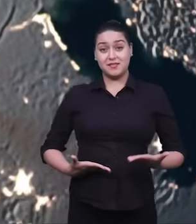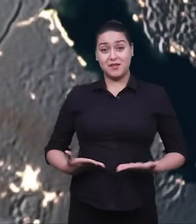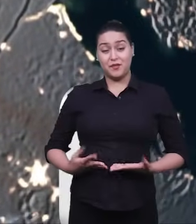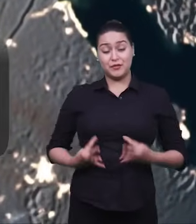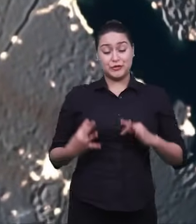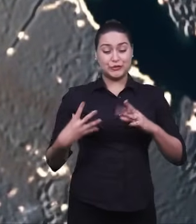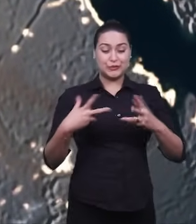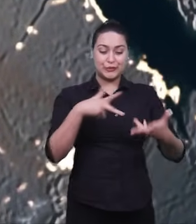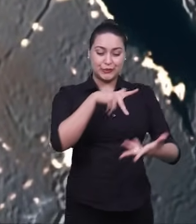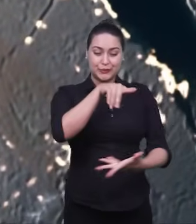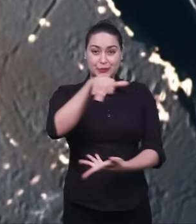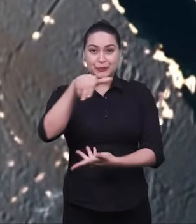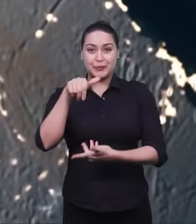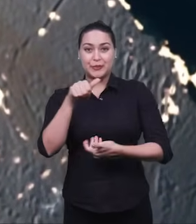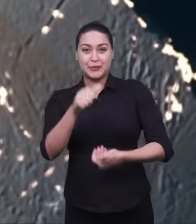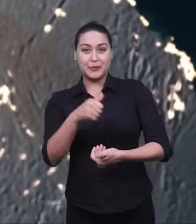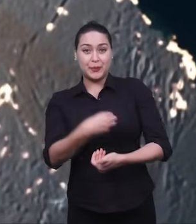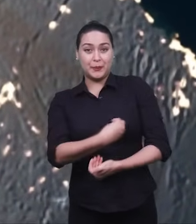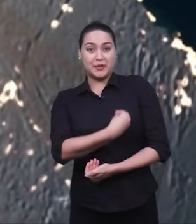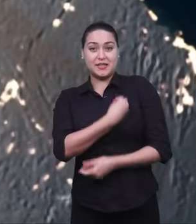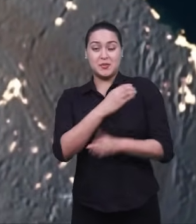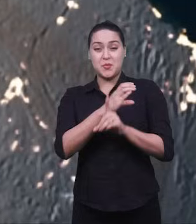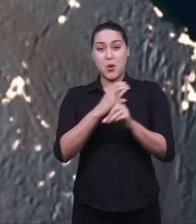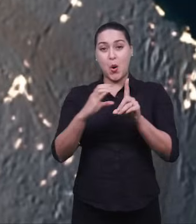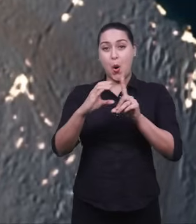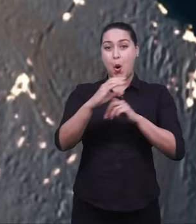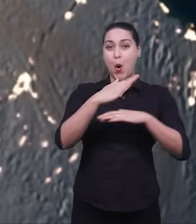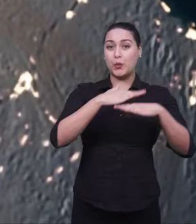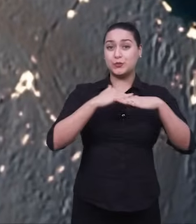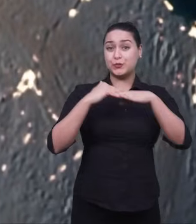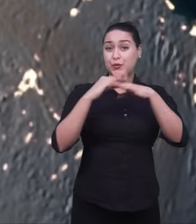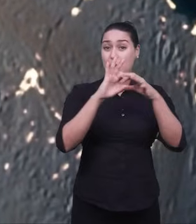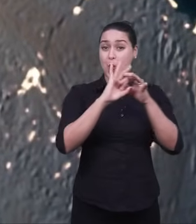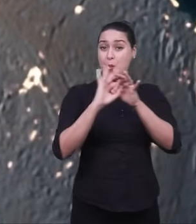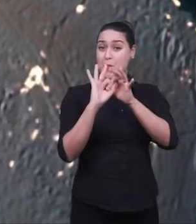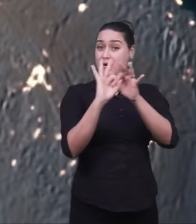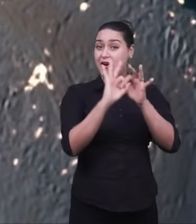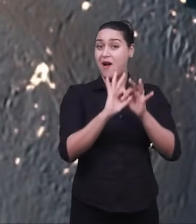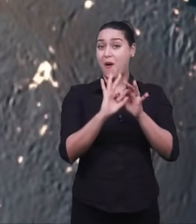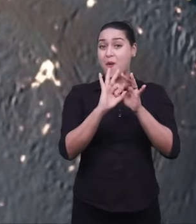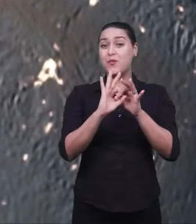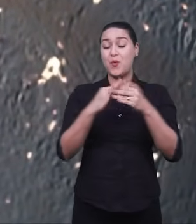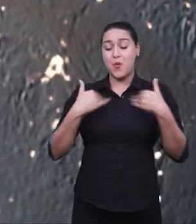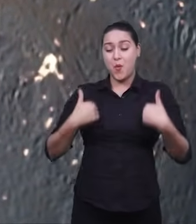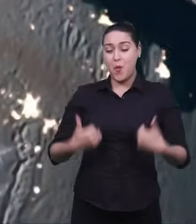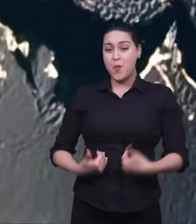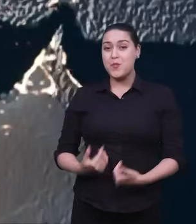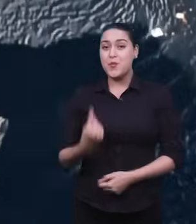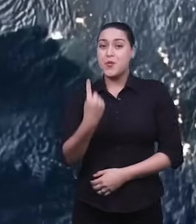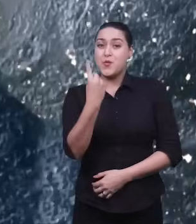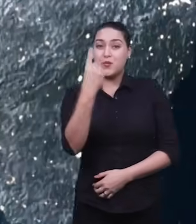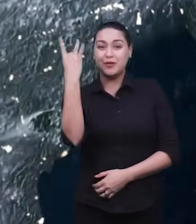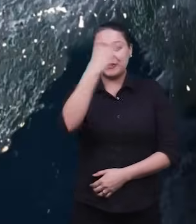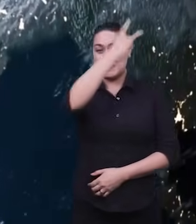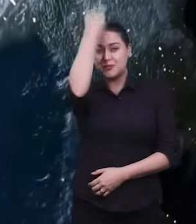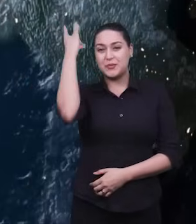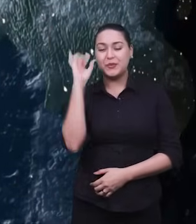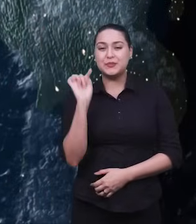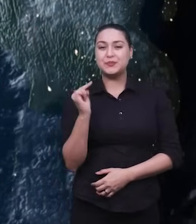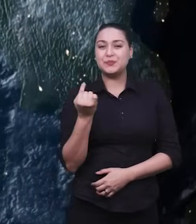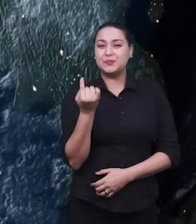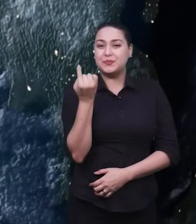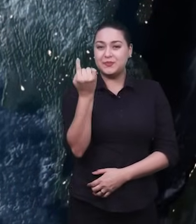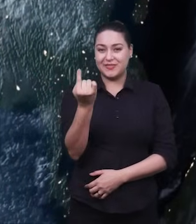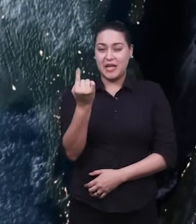Irmãos de todas as partes do mundo participam de um mesmo culto, em conjunto, no mesmo corpo e no mesmo